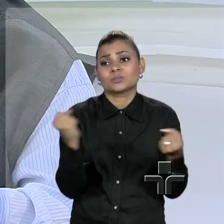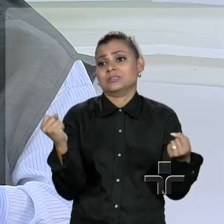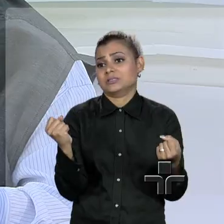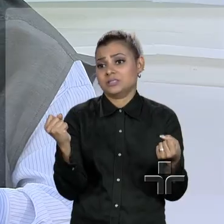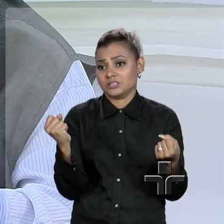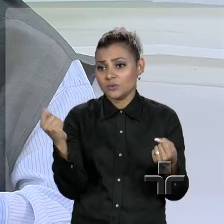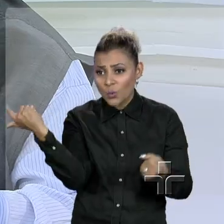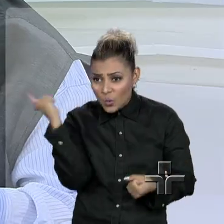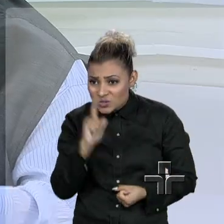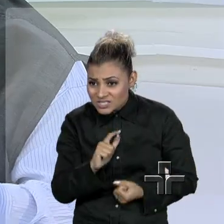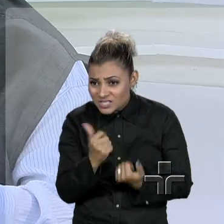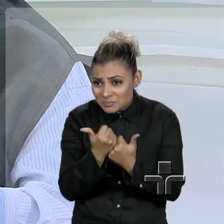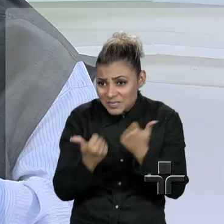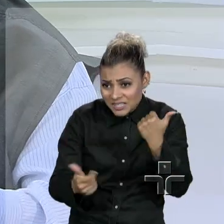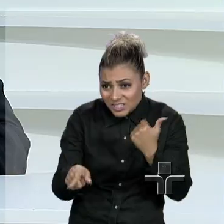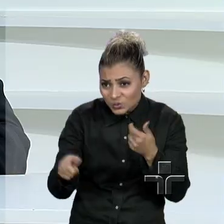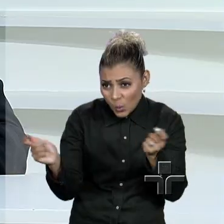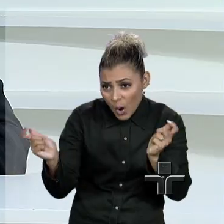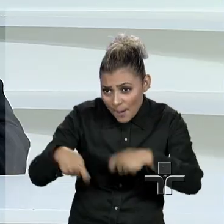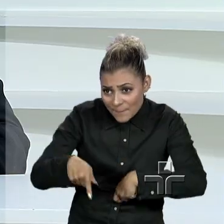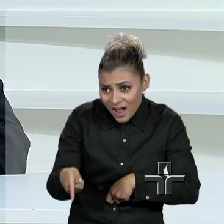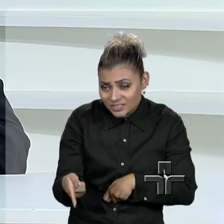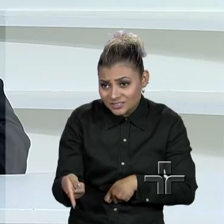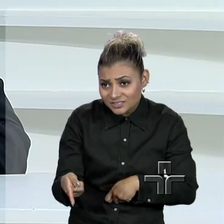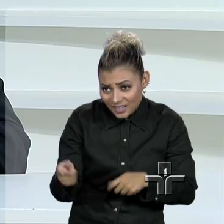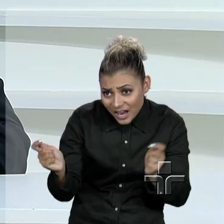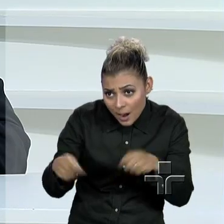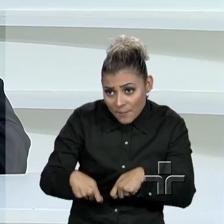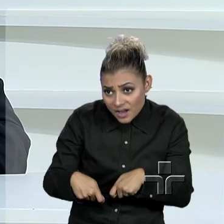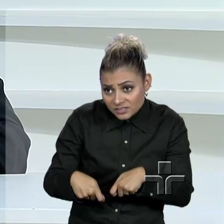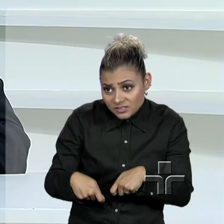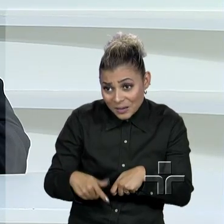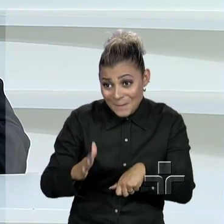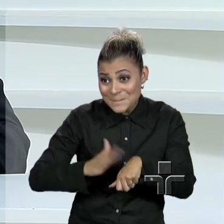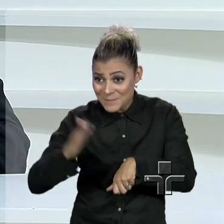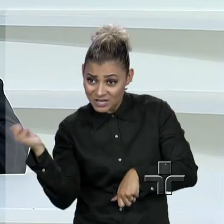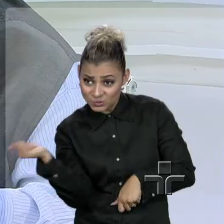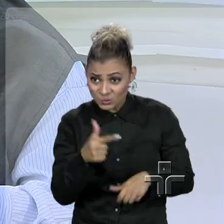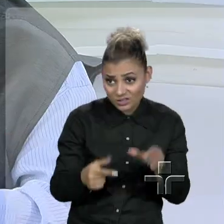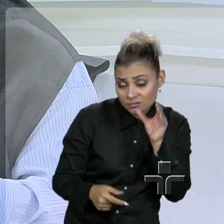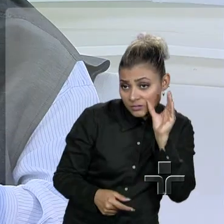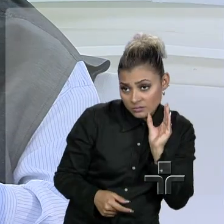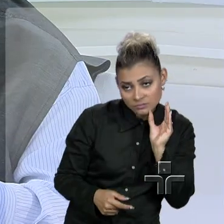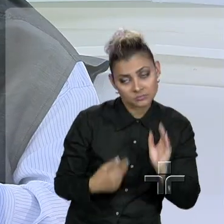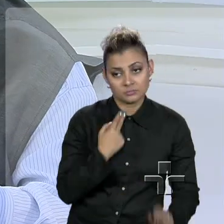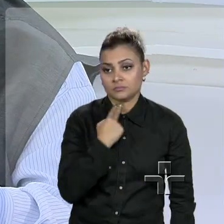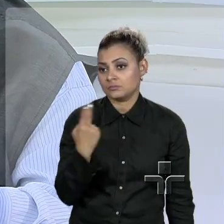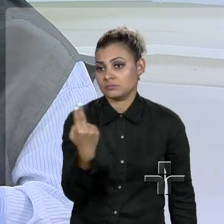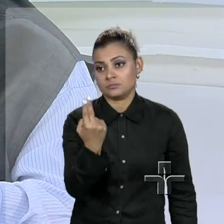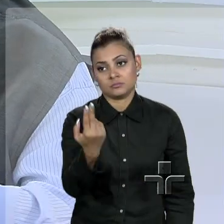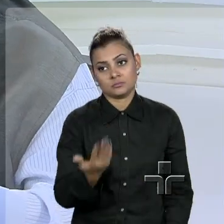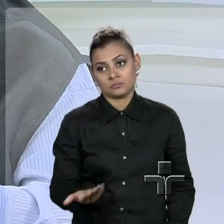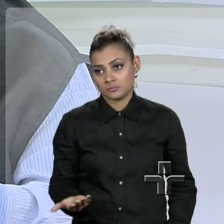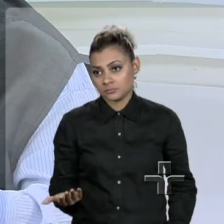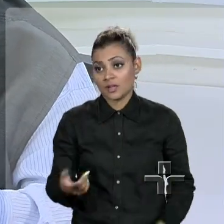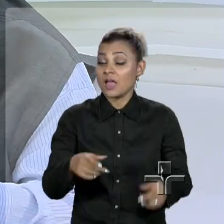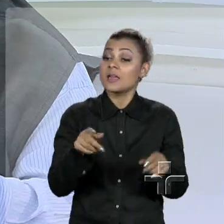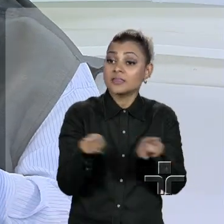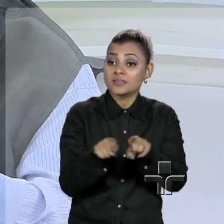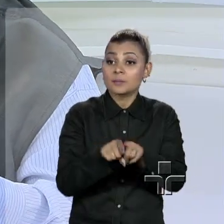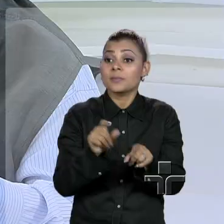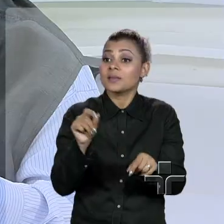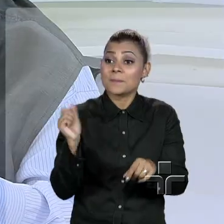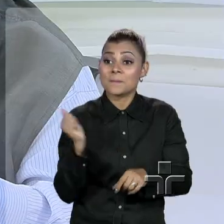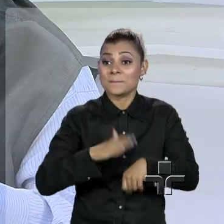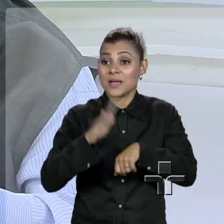algum ministro mais competente do que o que nós temos, o Tarcísio, na infraestrutura. Não há. E